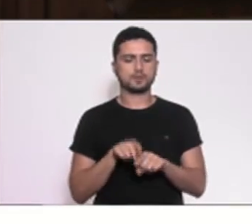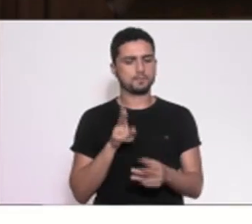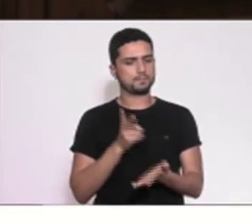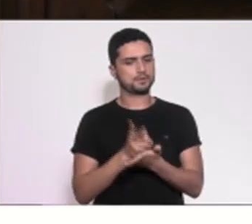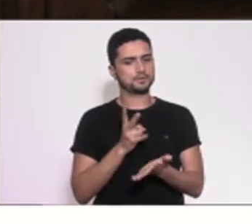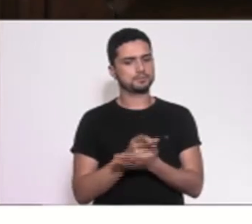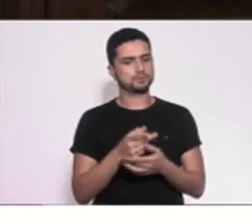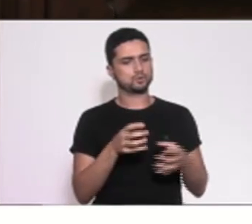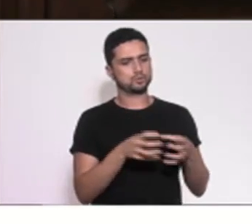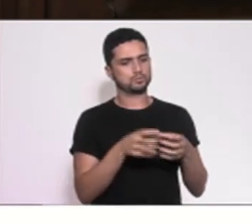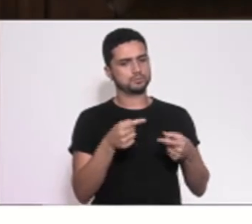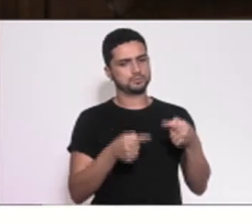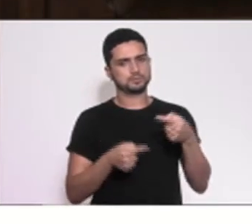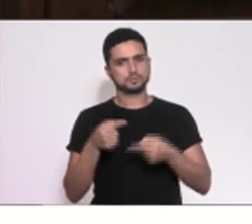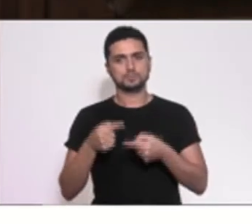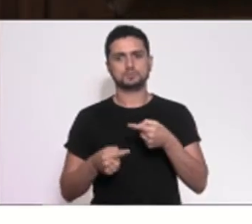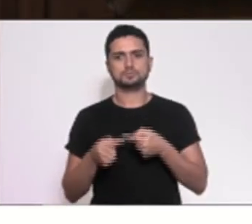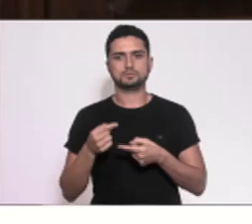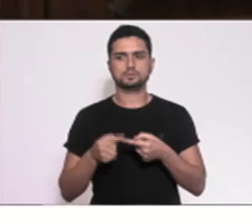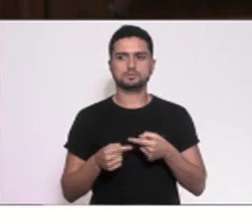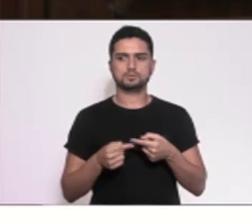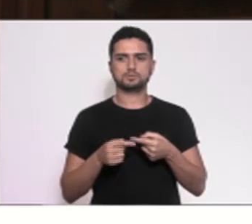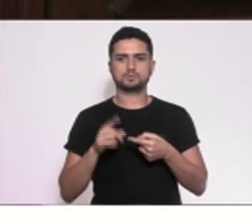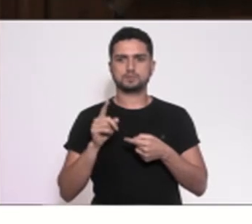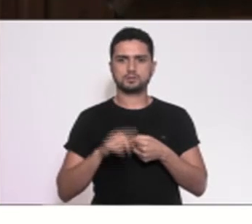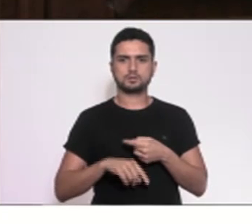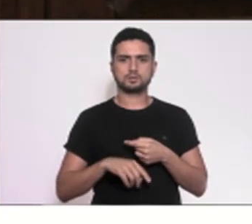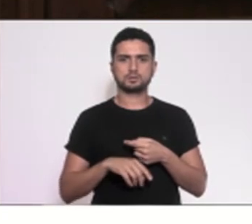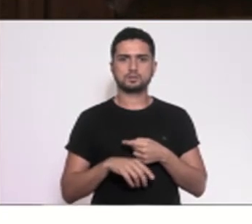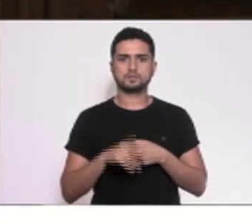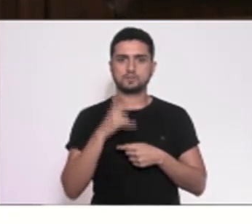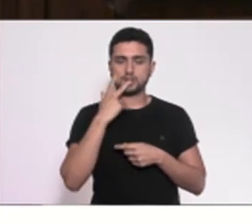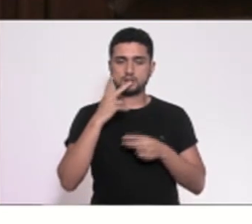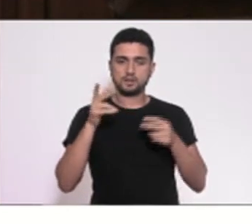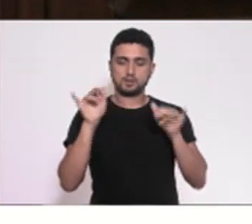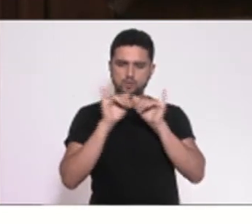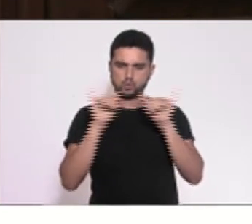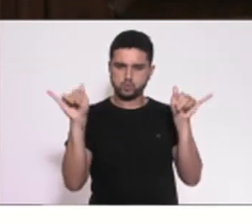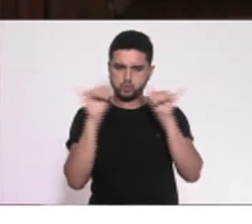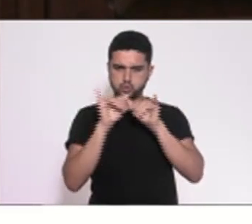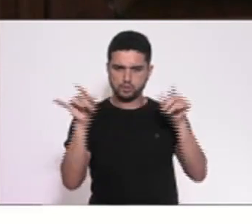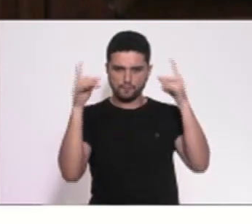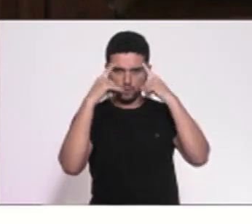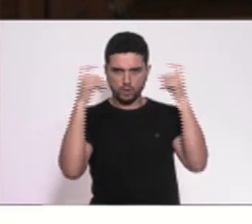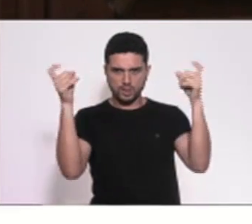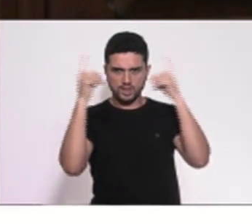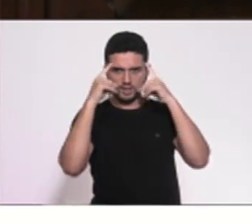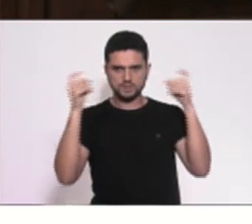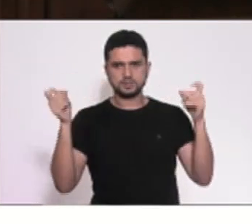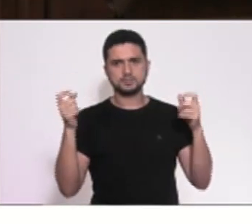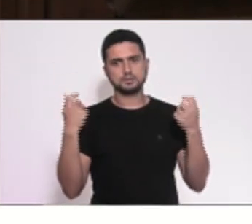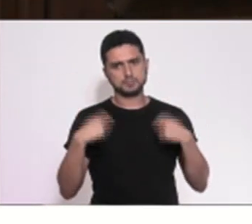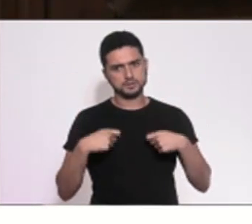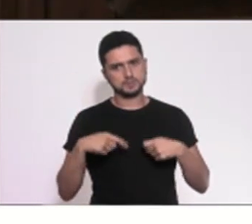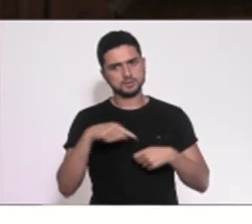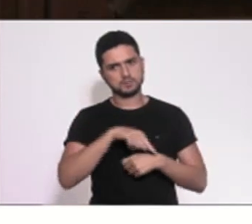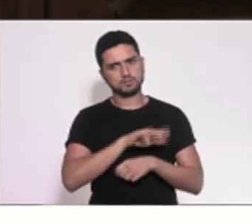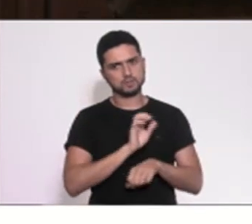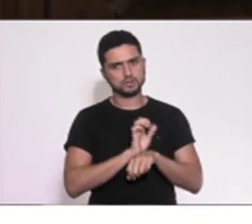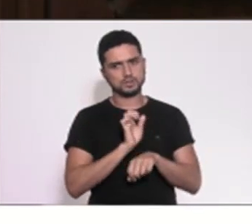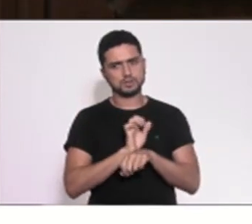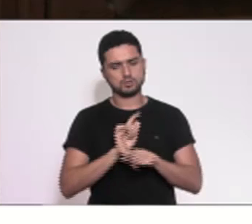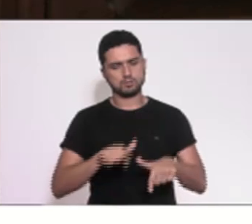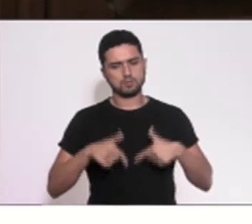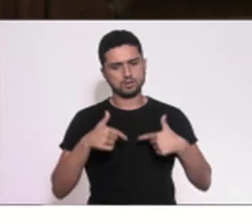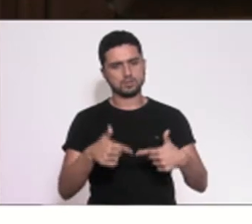político que prega a violência como a ação concreta do Estado. A gente não pode